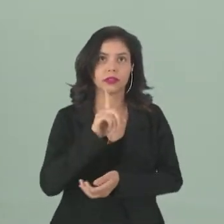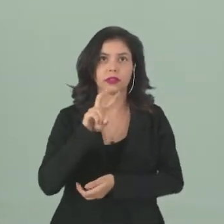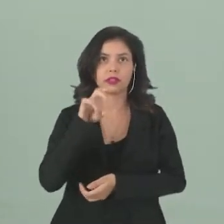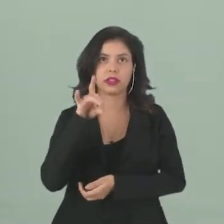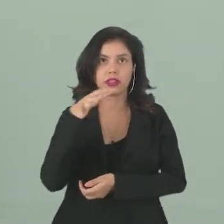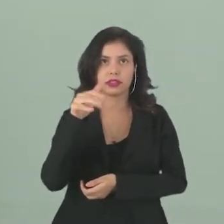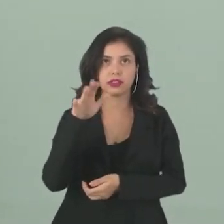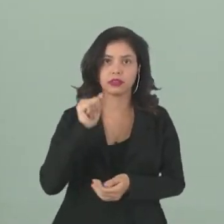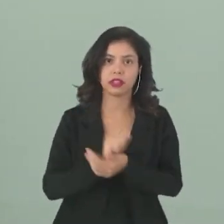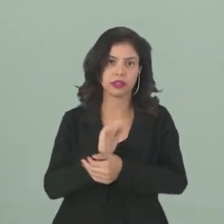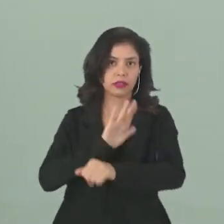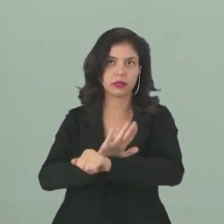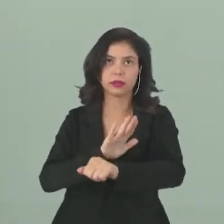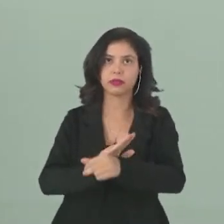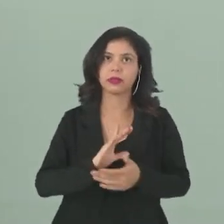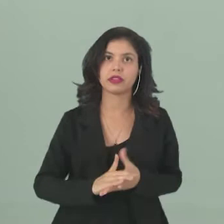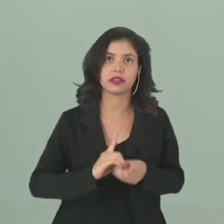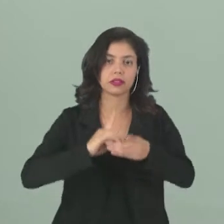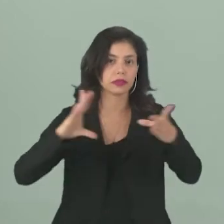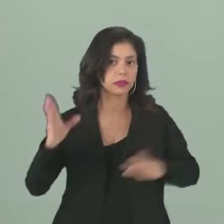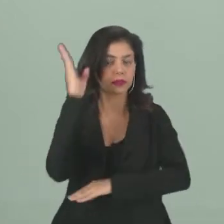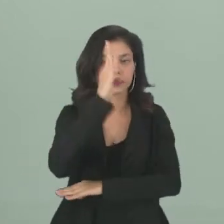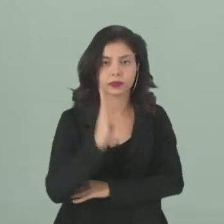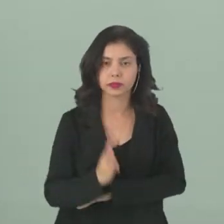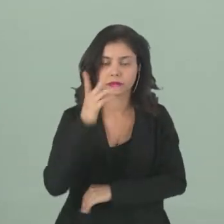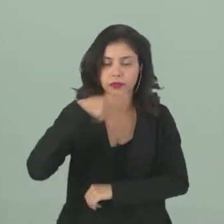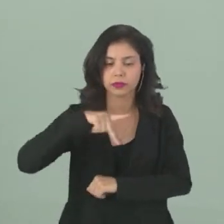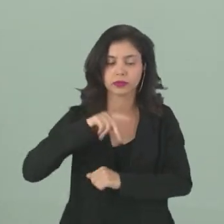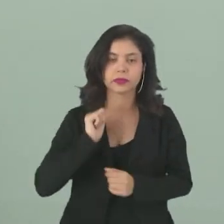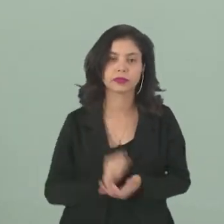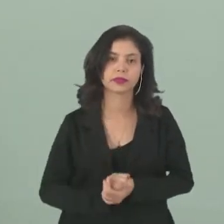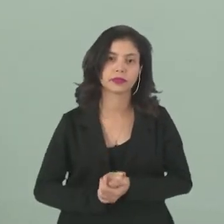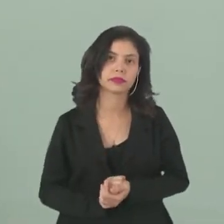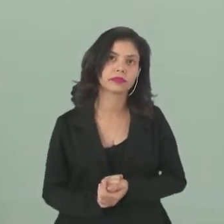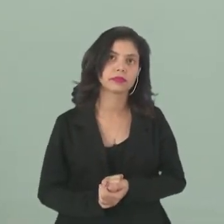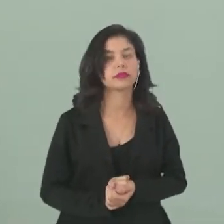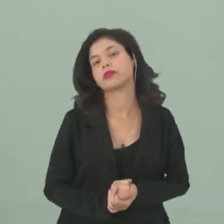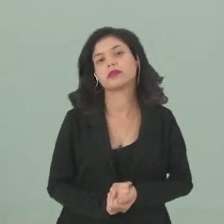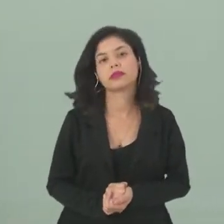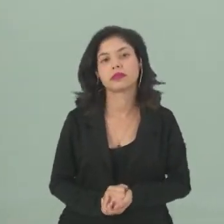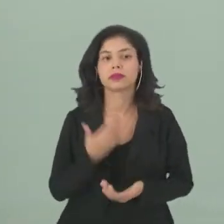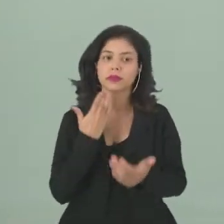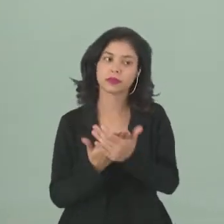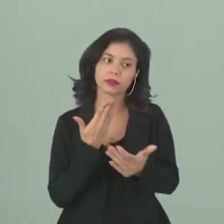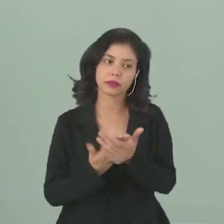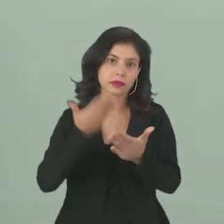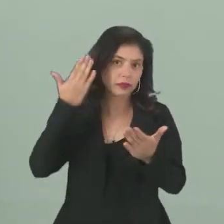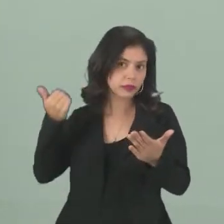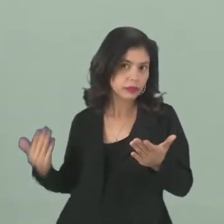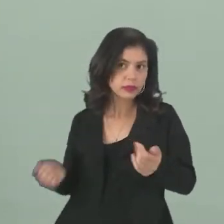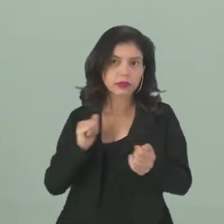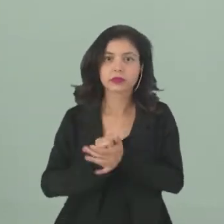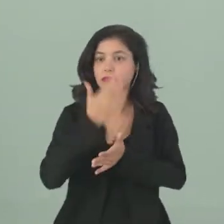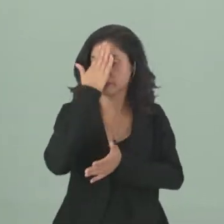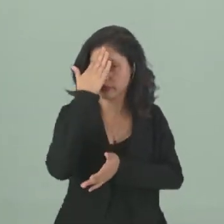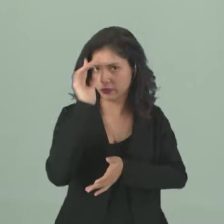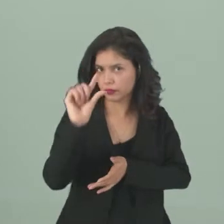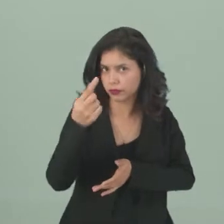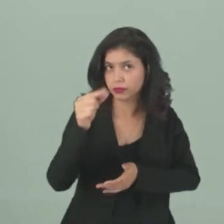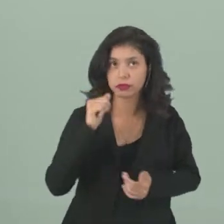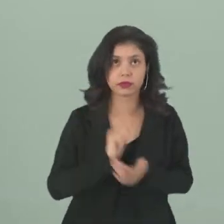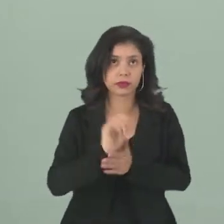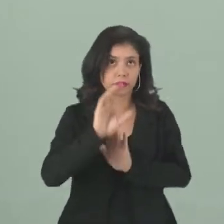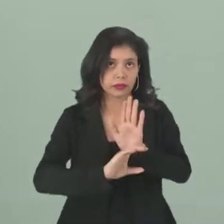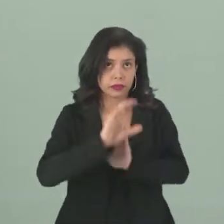consolidação da nossa democracia aqui no nosso país. Como a gente já viu nas aulas passadas, a gente entendeu um pouquinho